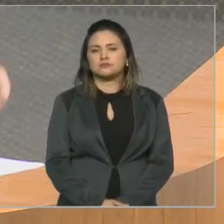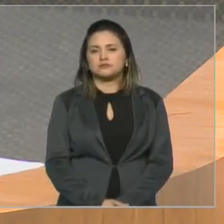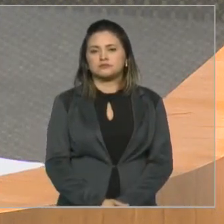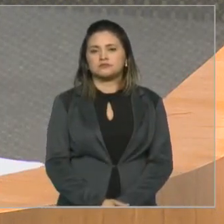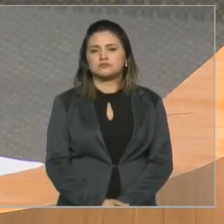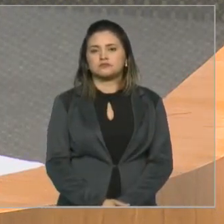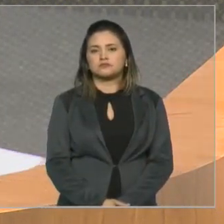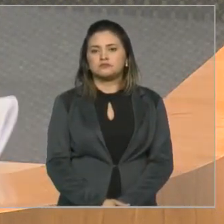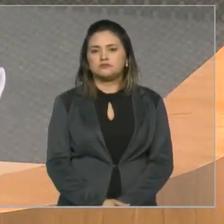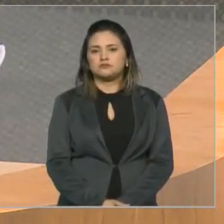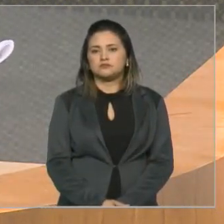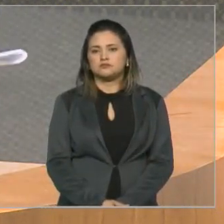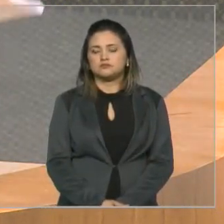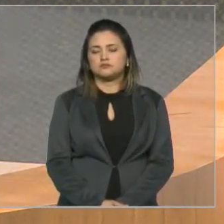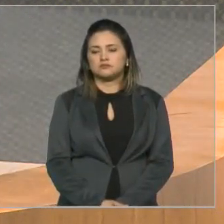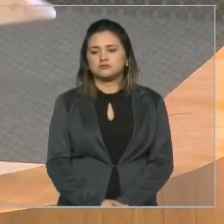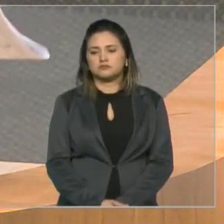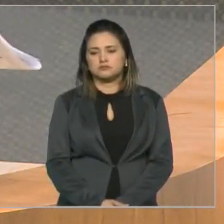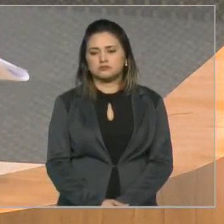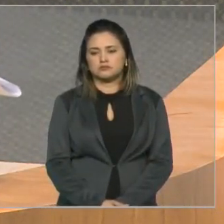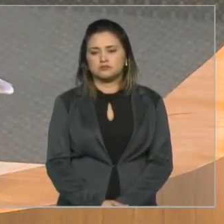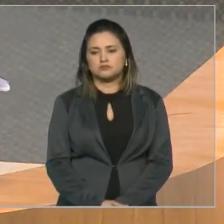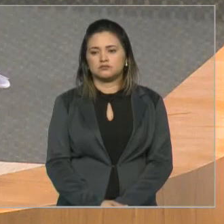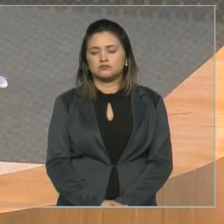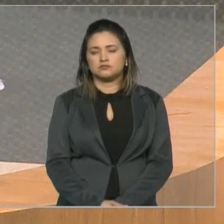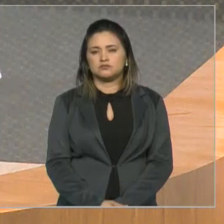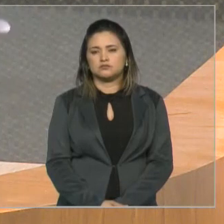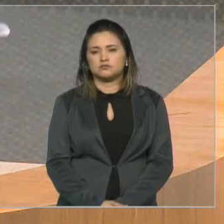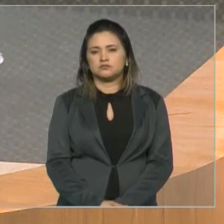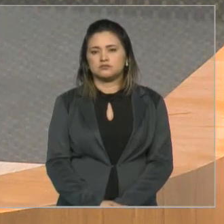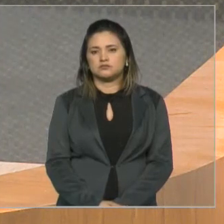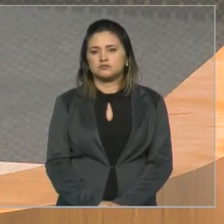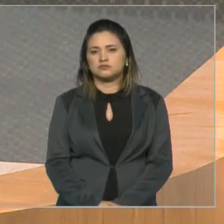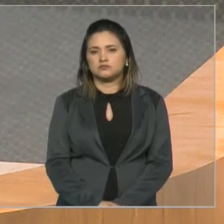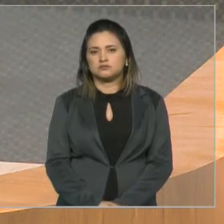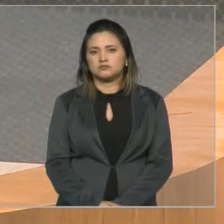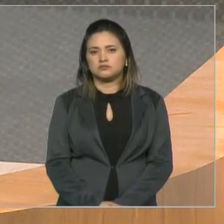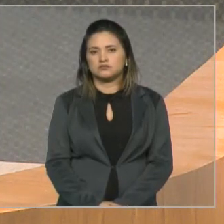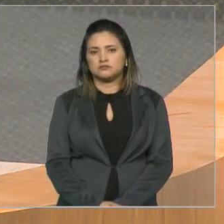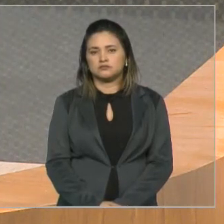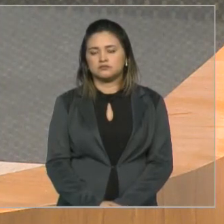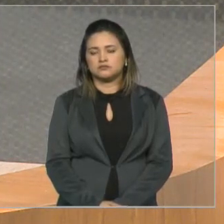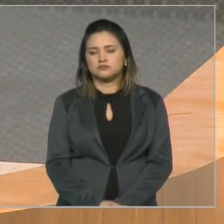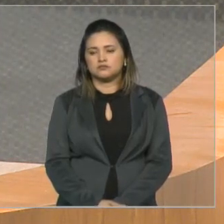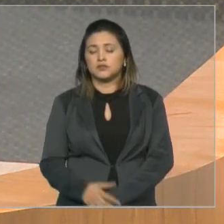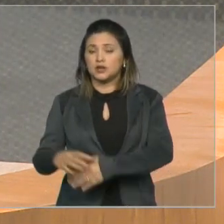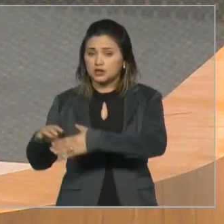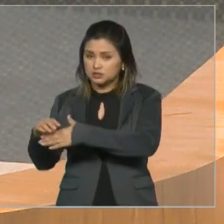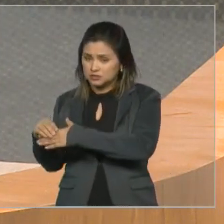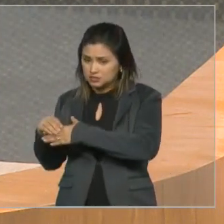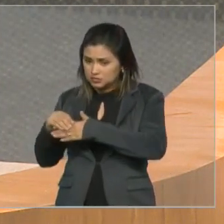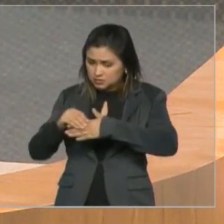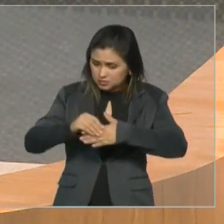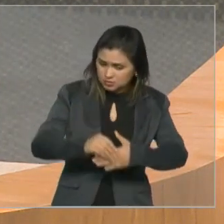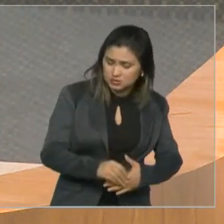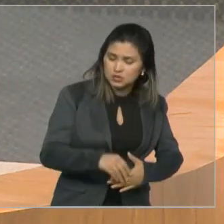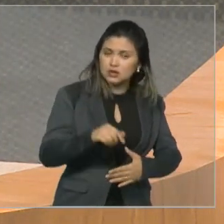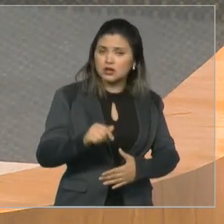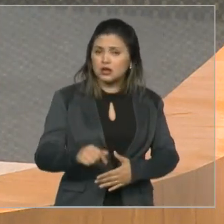Deputado Eduardo Braide, ao trazer um técnico que está à frente do IPREV para prestar